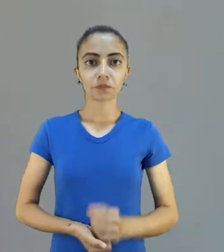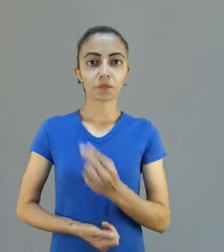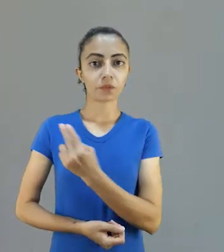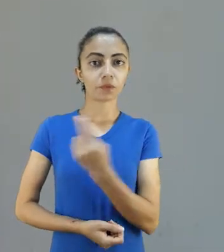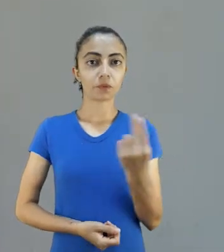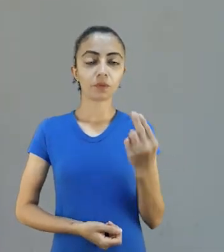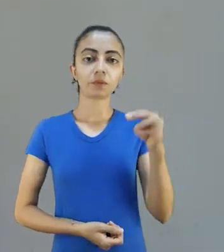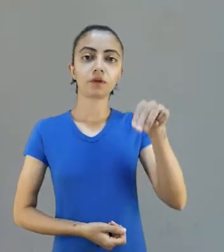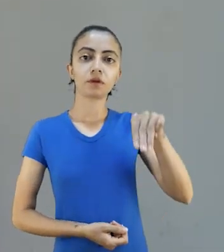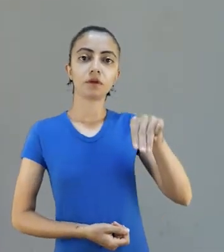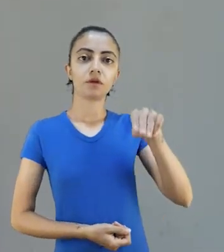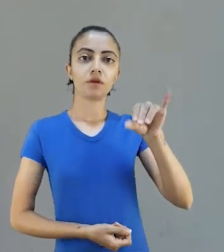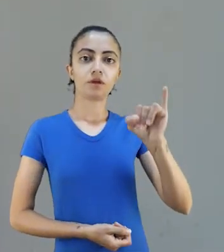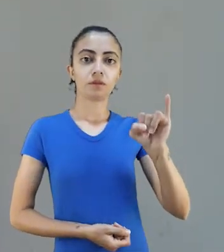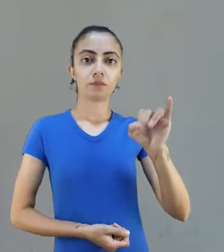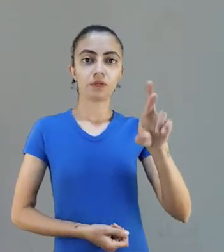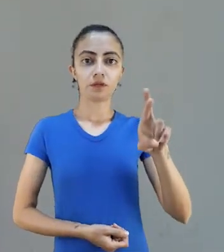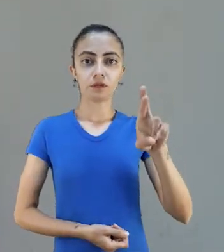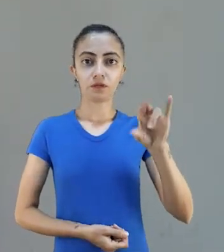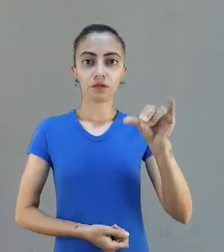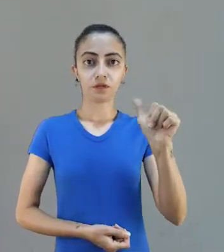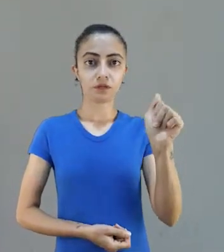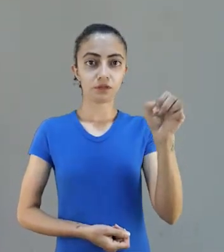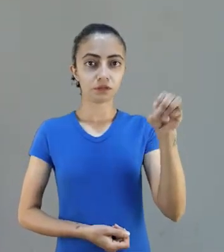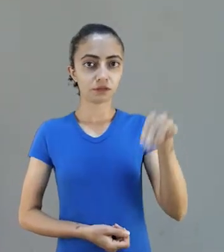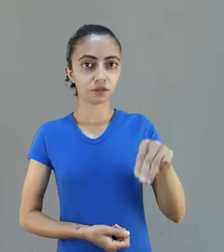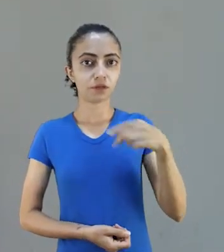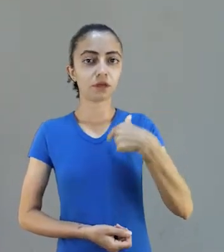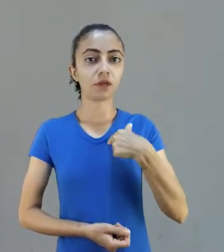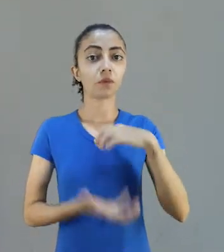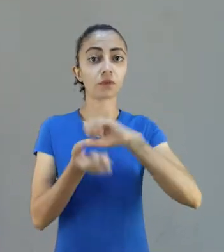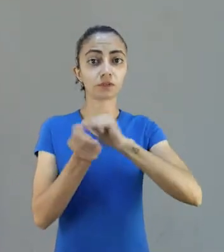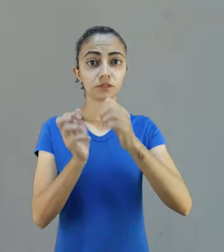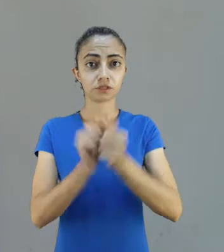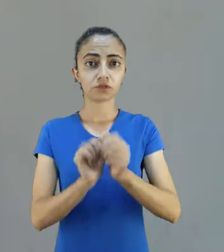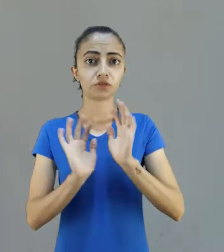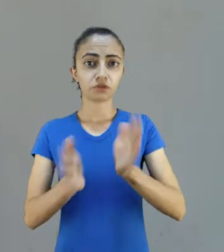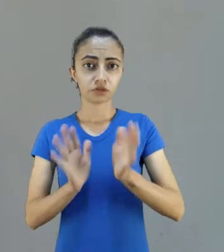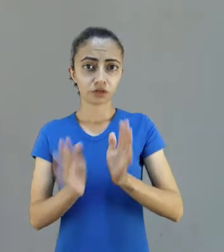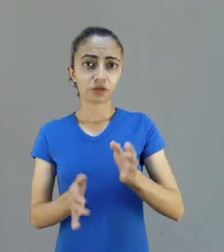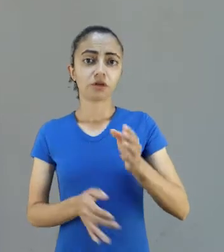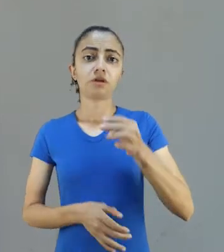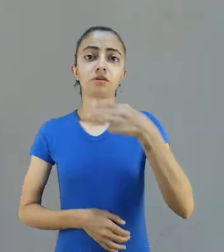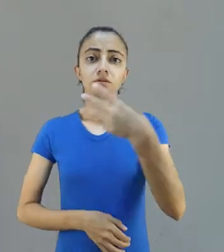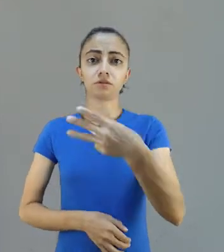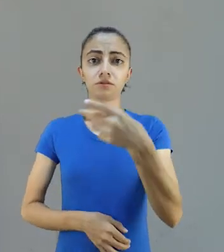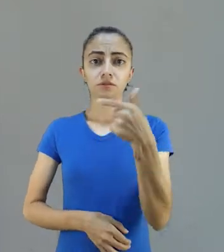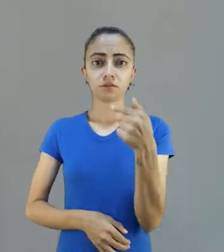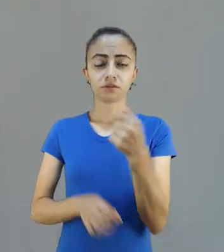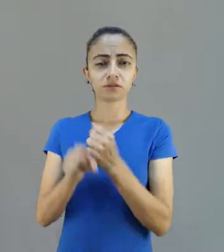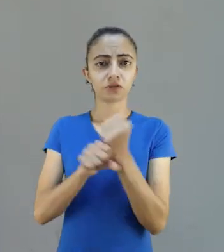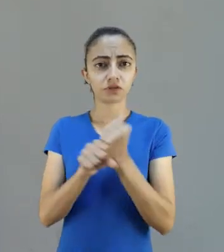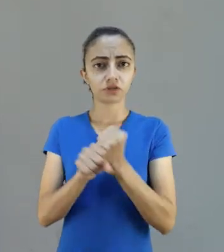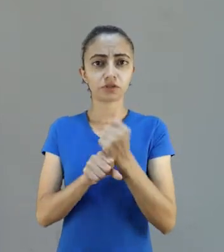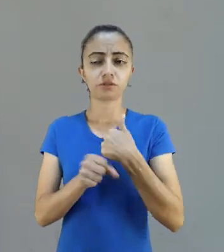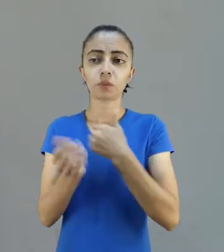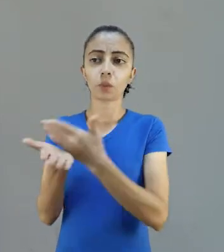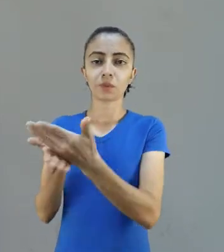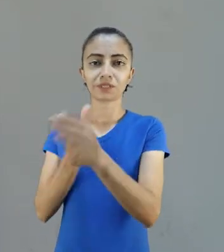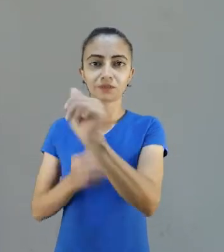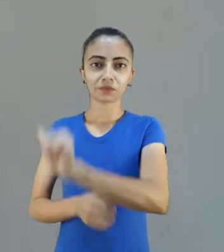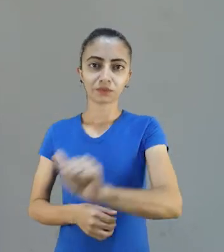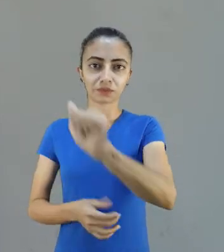Meu nome é Miriam Monati Souza, sou artesã há 37 anos. Comecei na Associação dos Artesãos